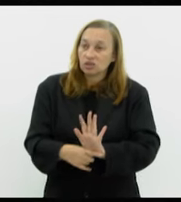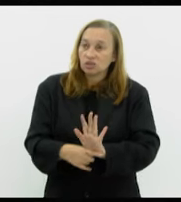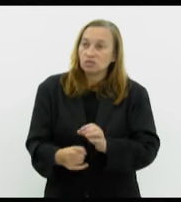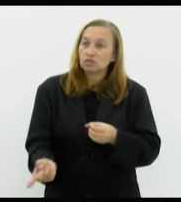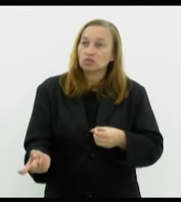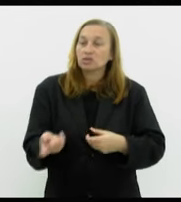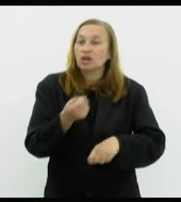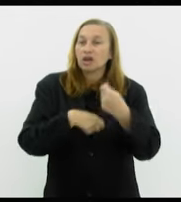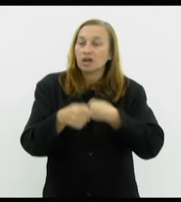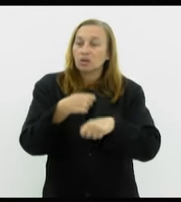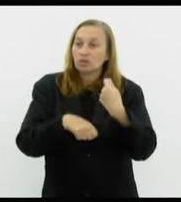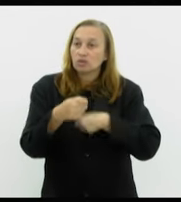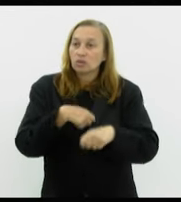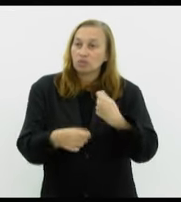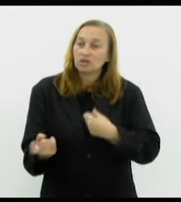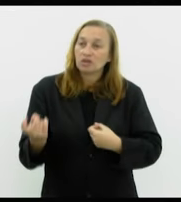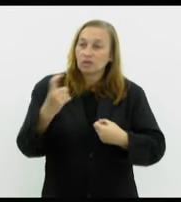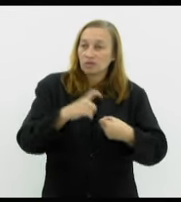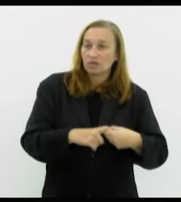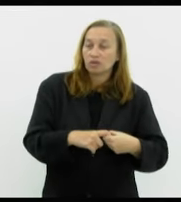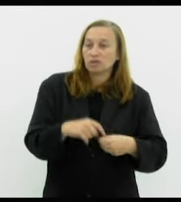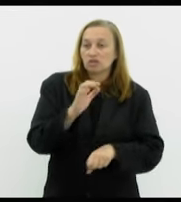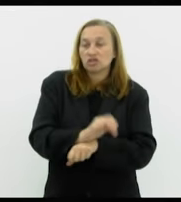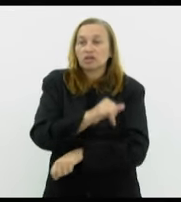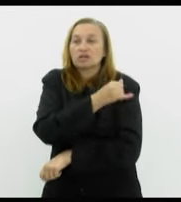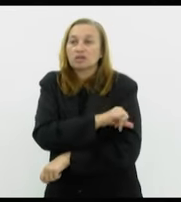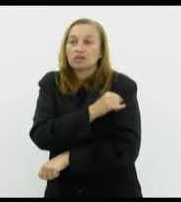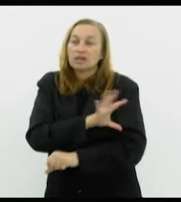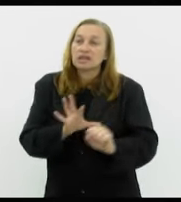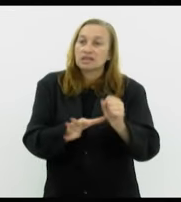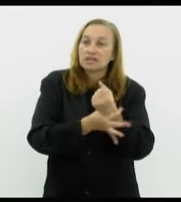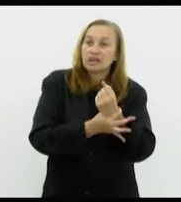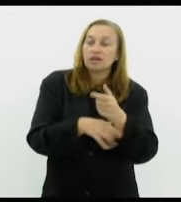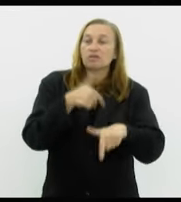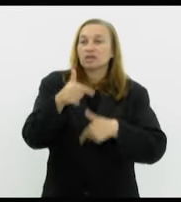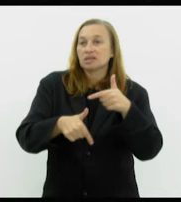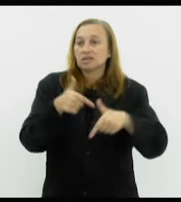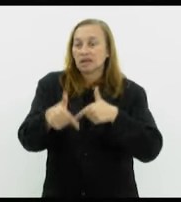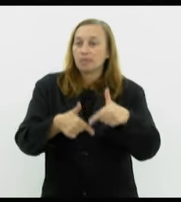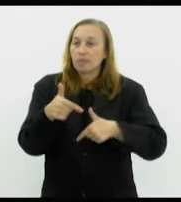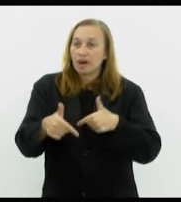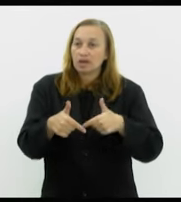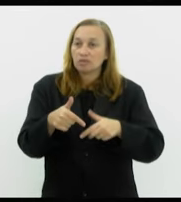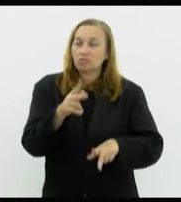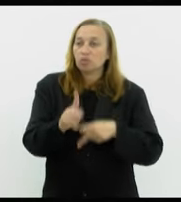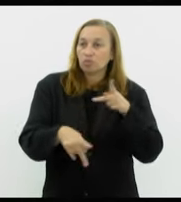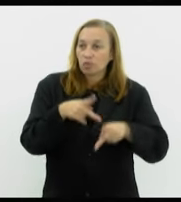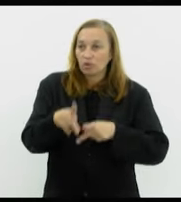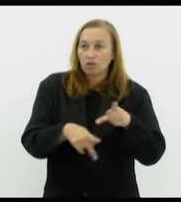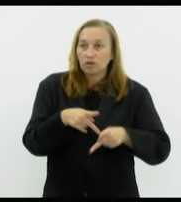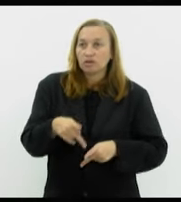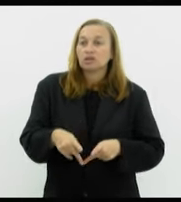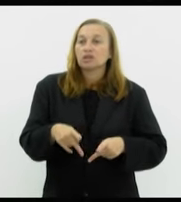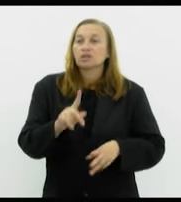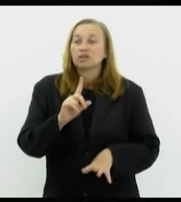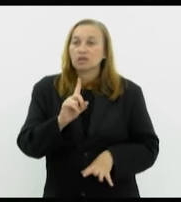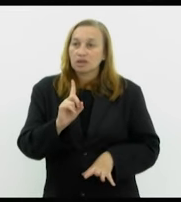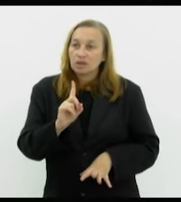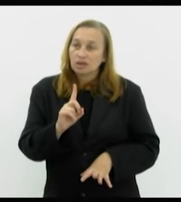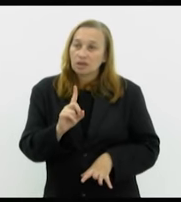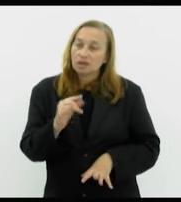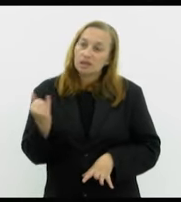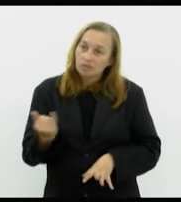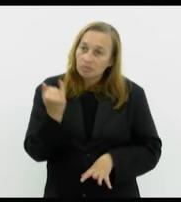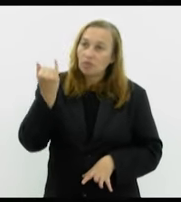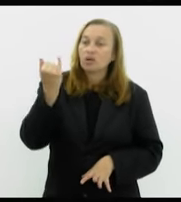recuperação econômica do Estado do Rio de Janeiro, que garanta a geração de emprego para o nosso povo. É isso que, efetivamente,